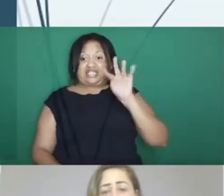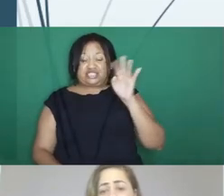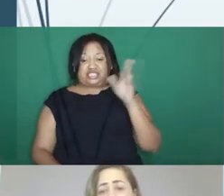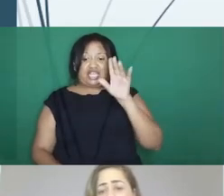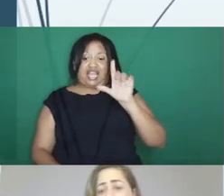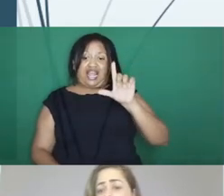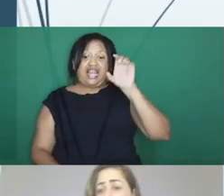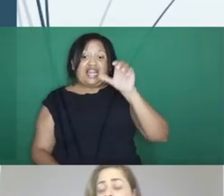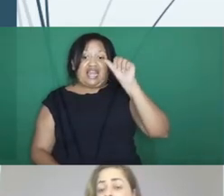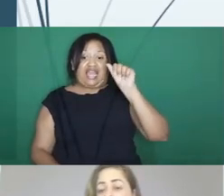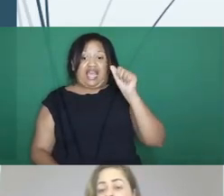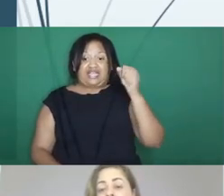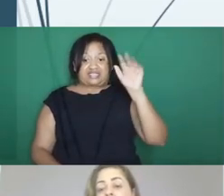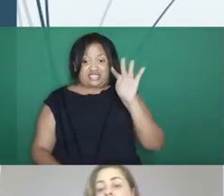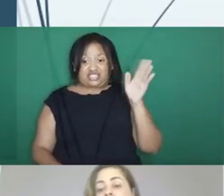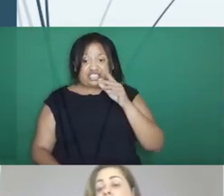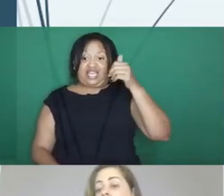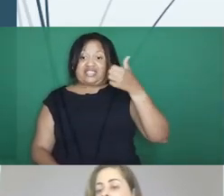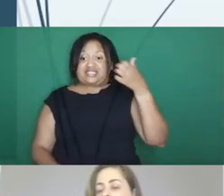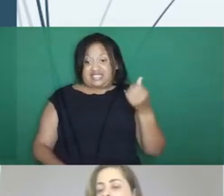em Flash Flow